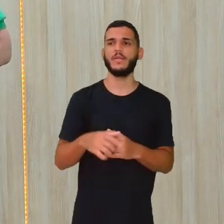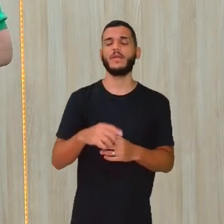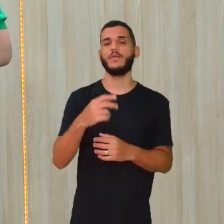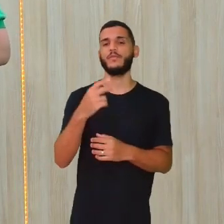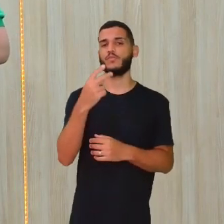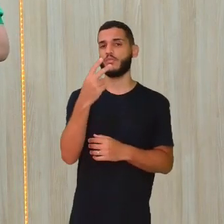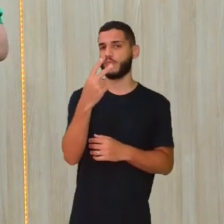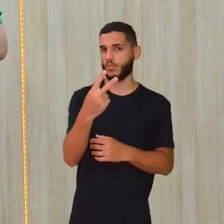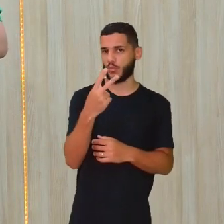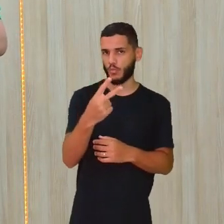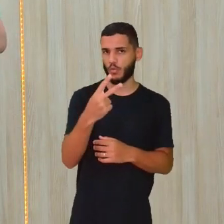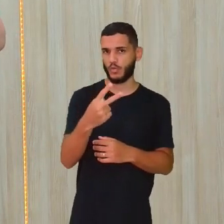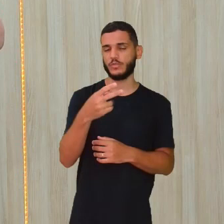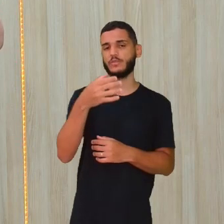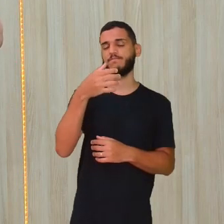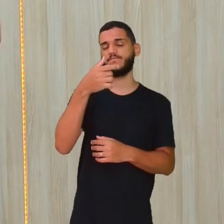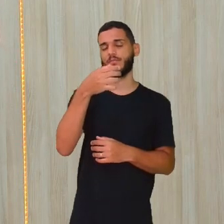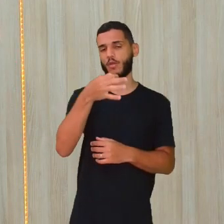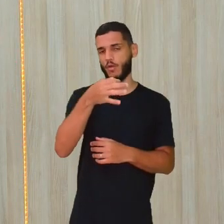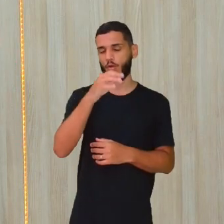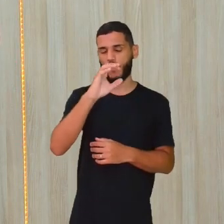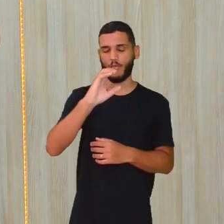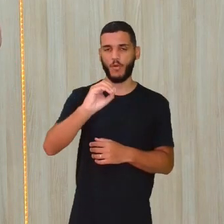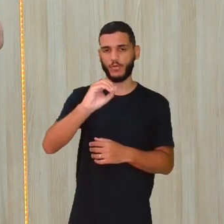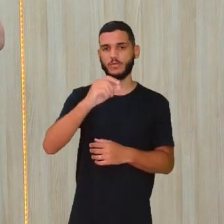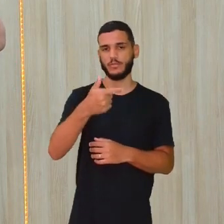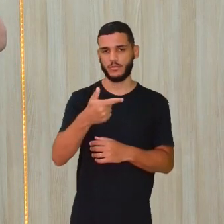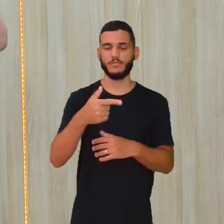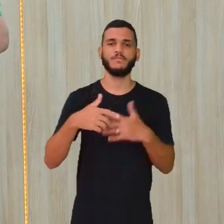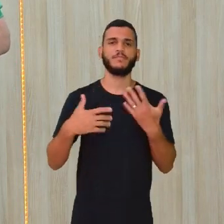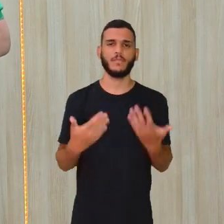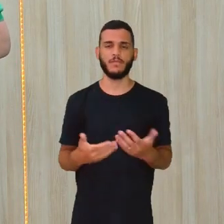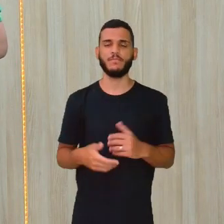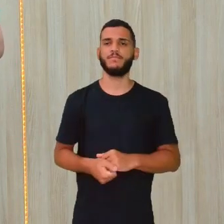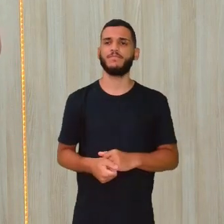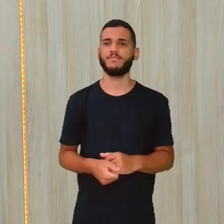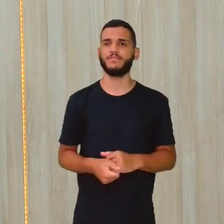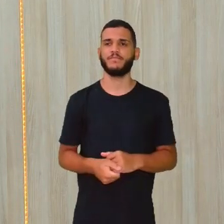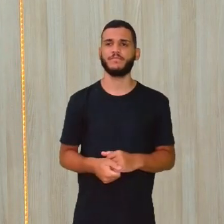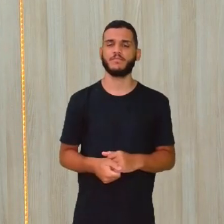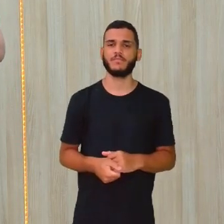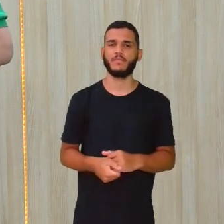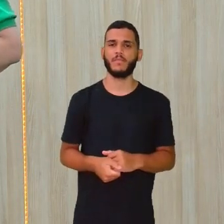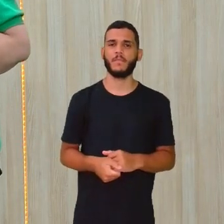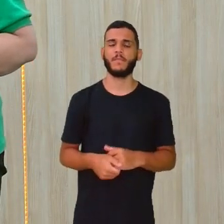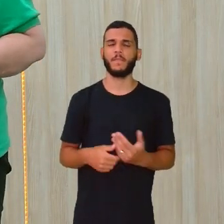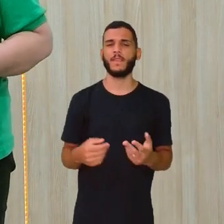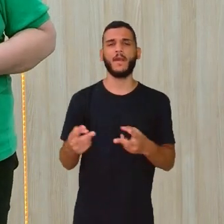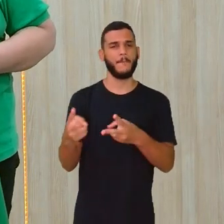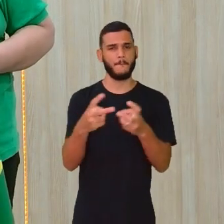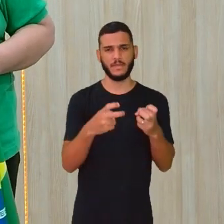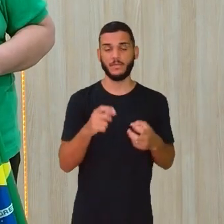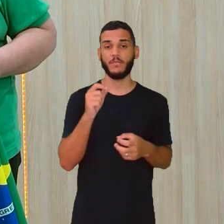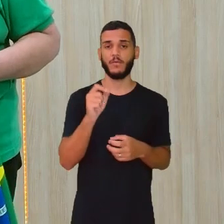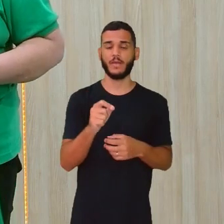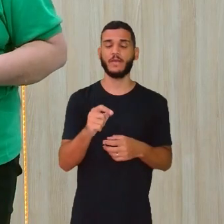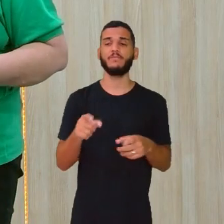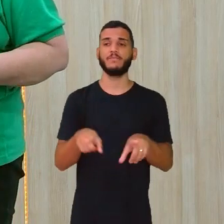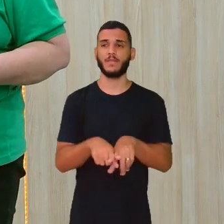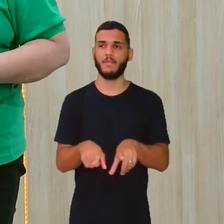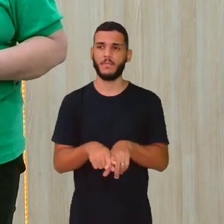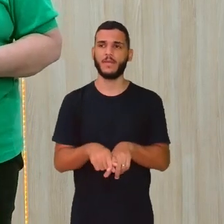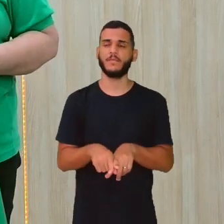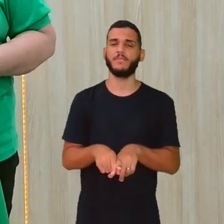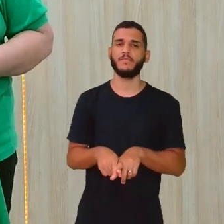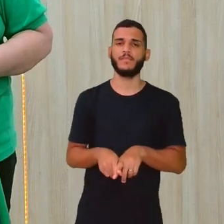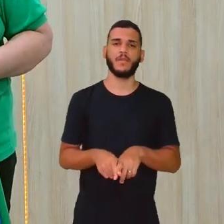oxigênio. Então elas estão em grande agitação, né? Então a gente observa aqui, e aqui eu trouxe também para